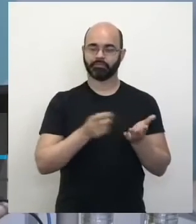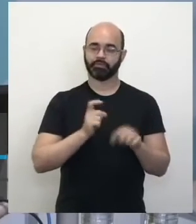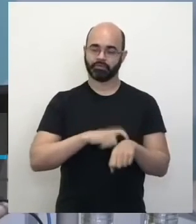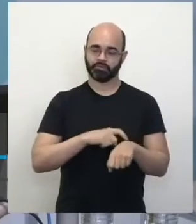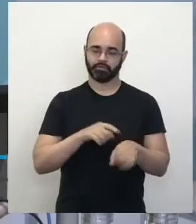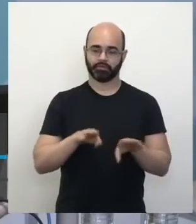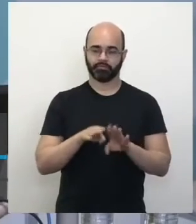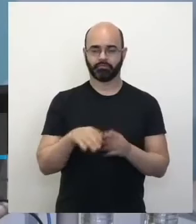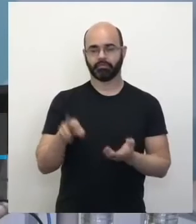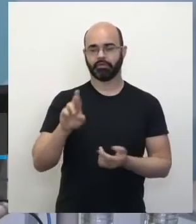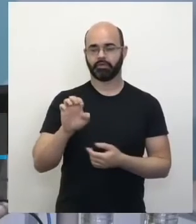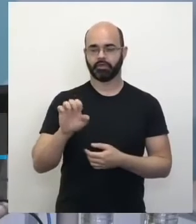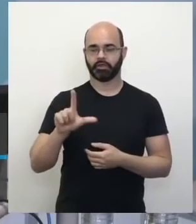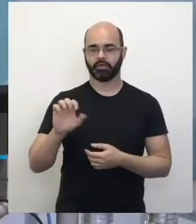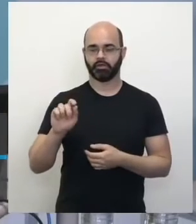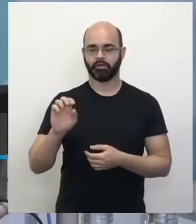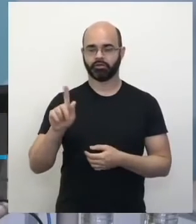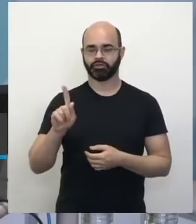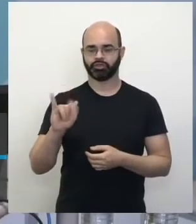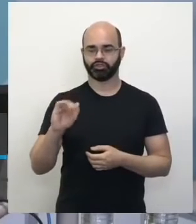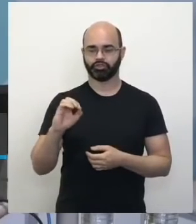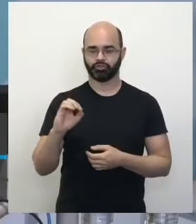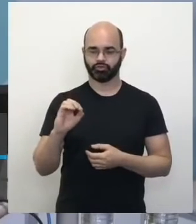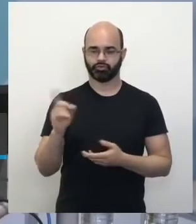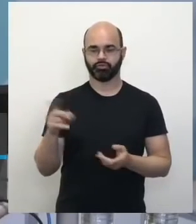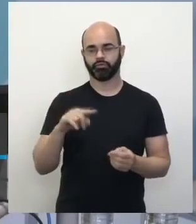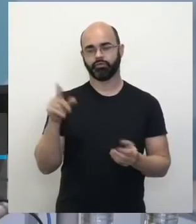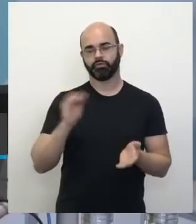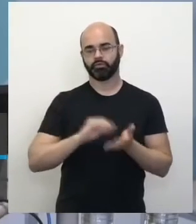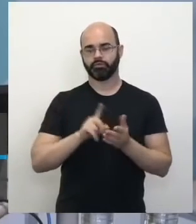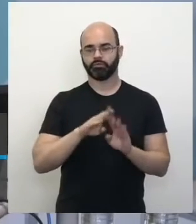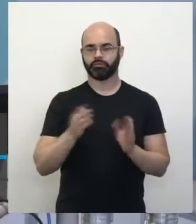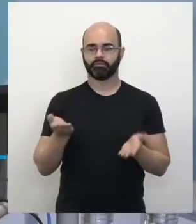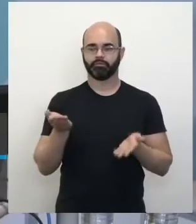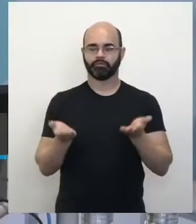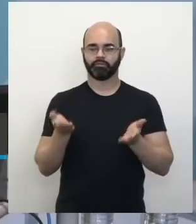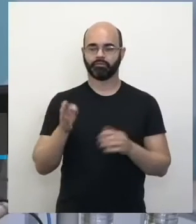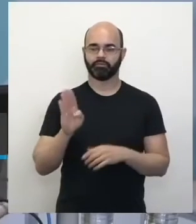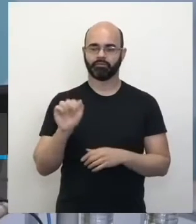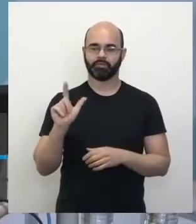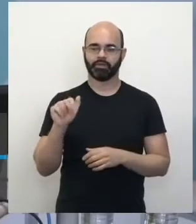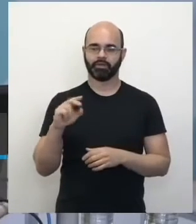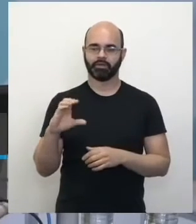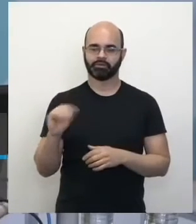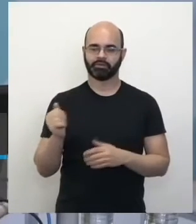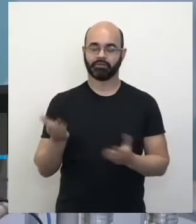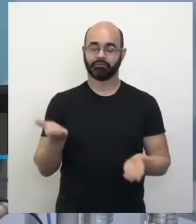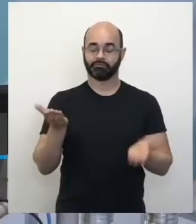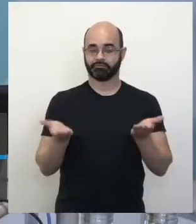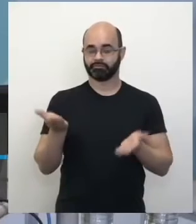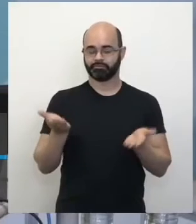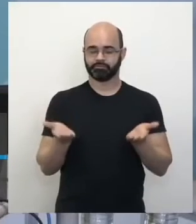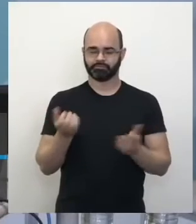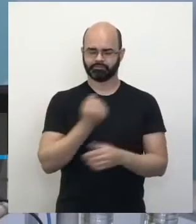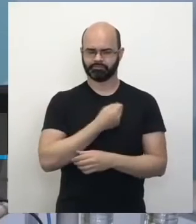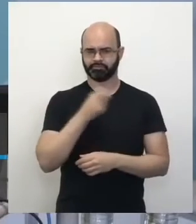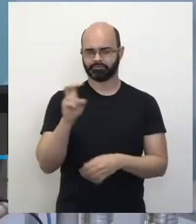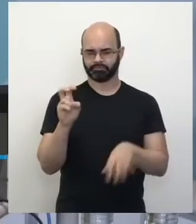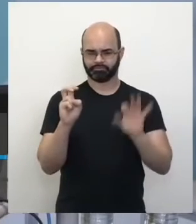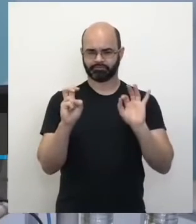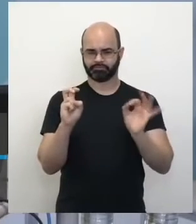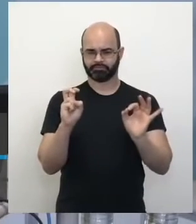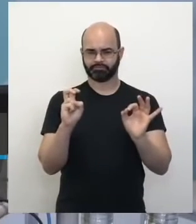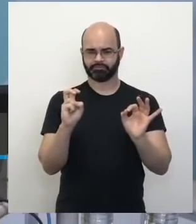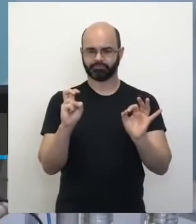né, o relógio. E eu encontrei, por exemplo, a balança, ó, a professora Valentina colocando também a balança, que eu acho que é o 5, né? Sim. Acho que